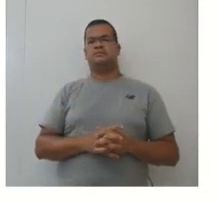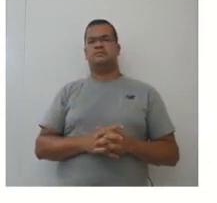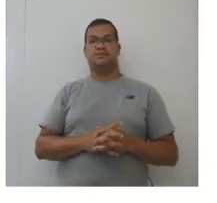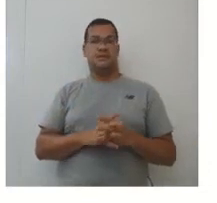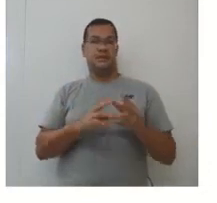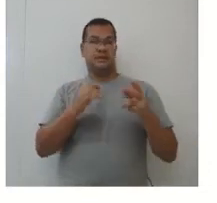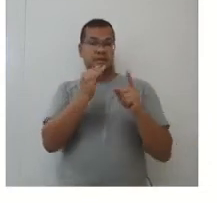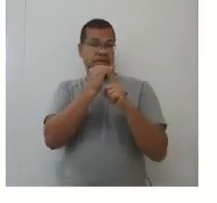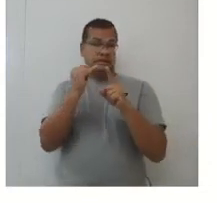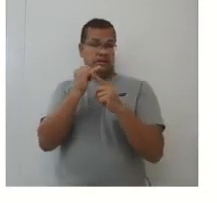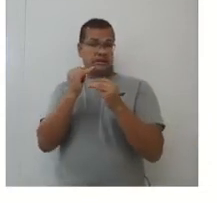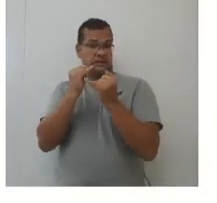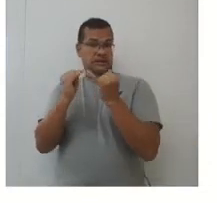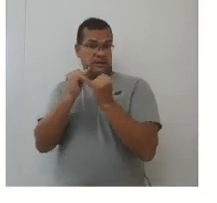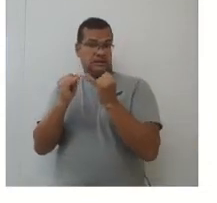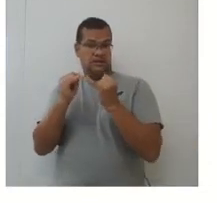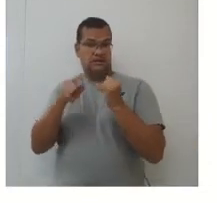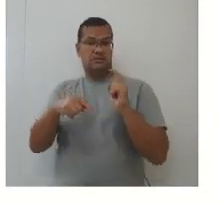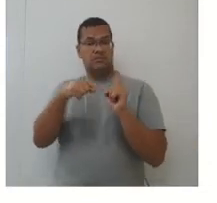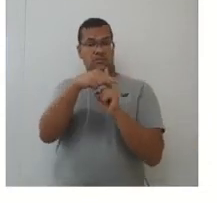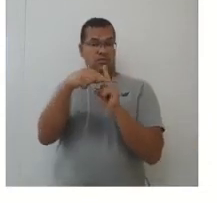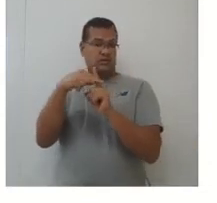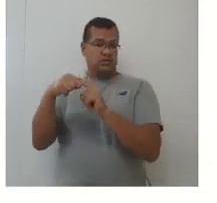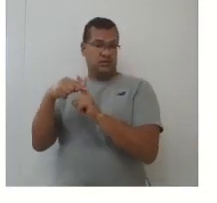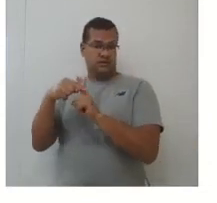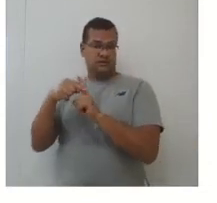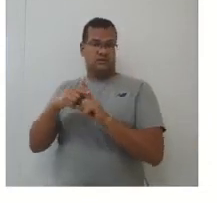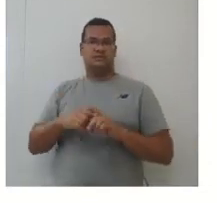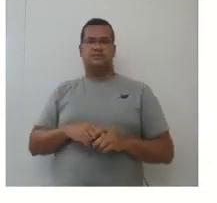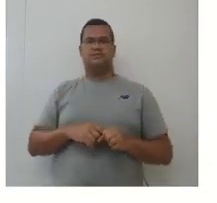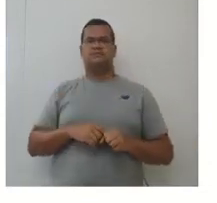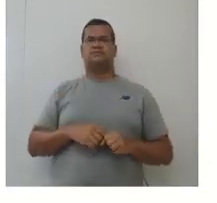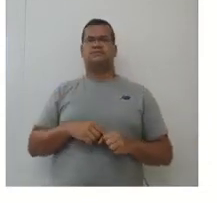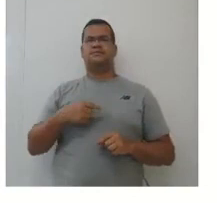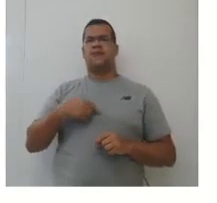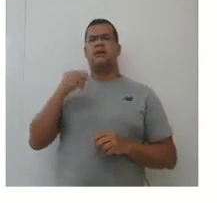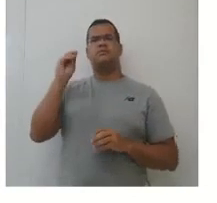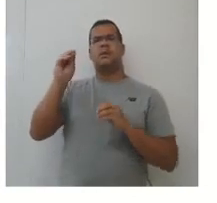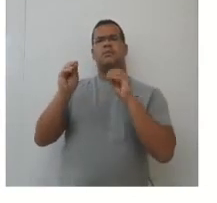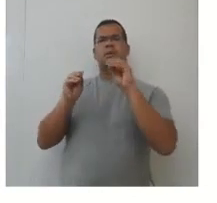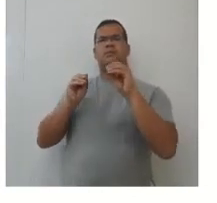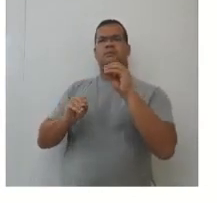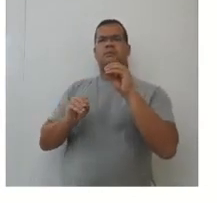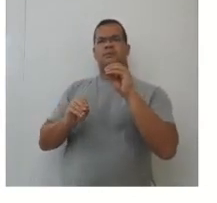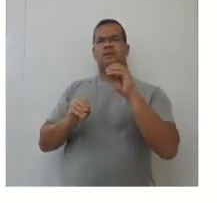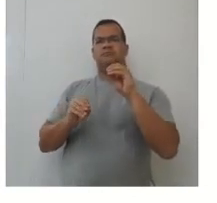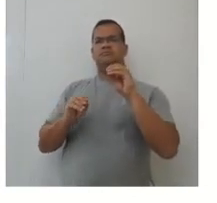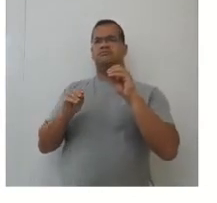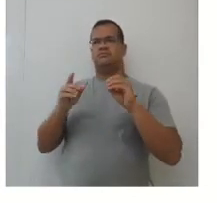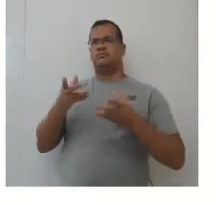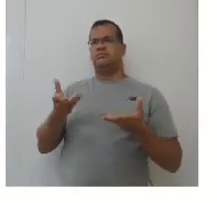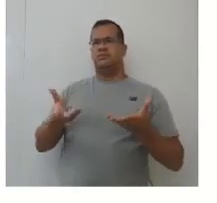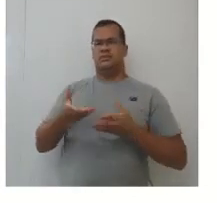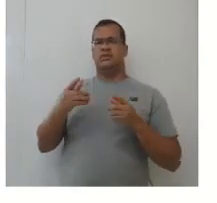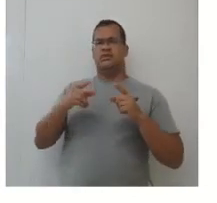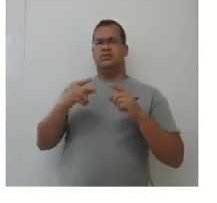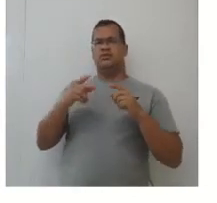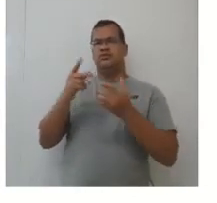idênticas, positivas, estão fixadas nos vértices do triângulo da figura.